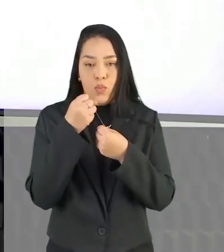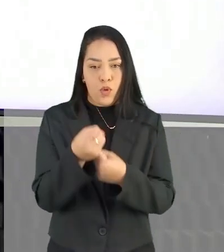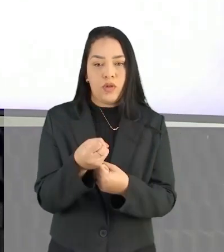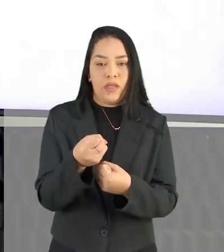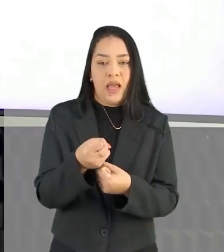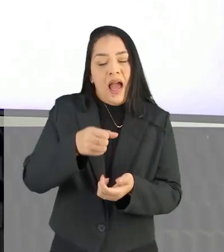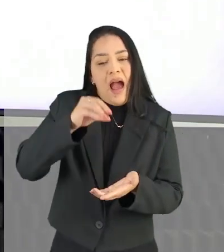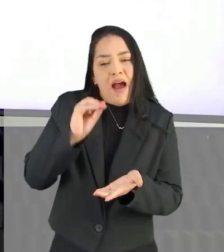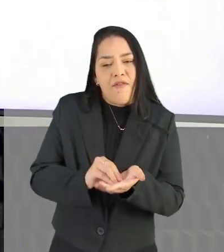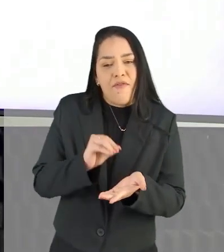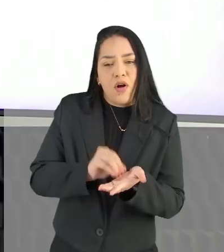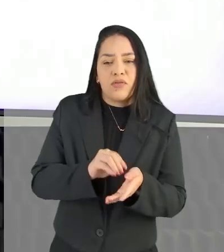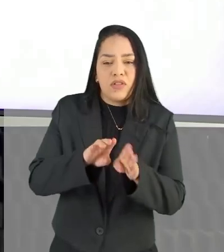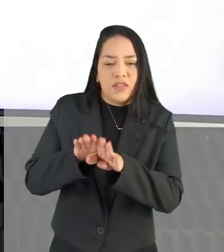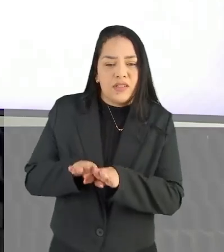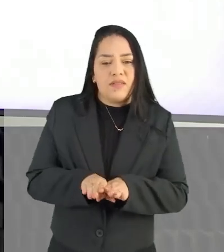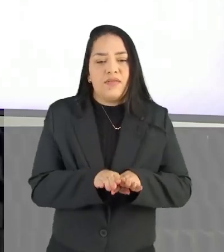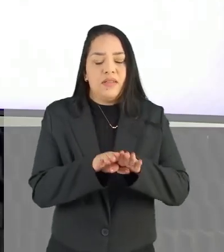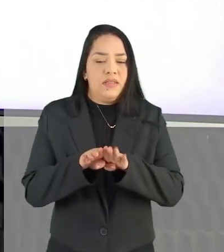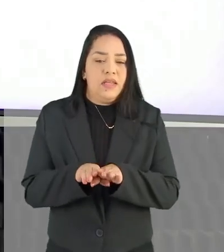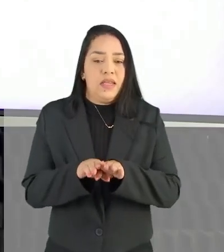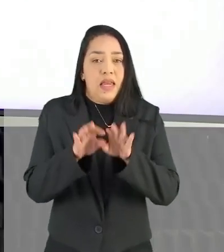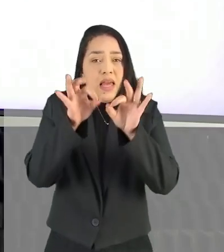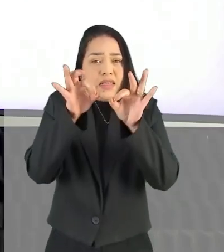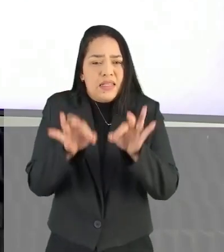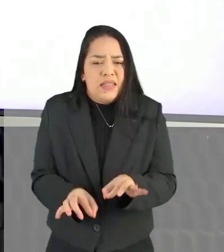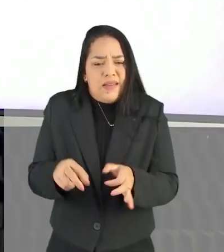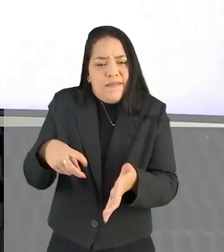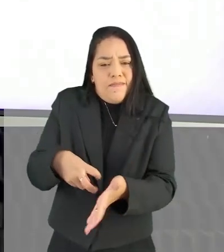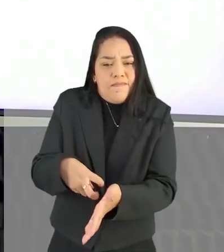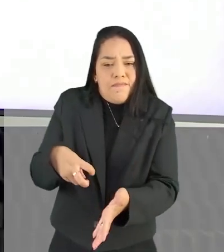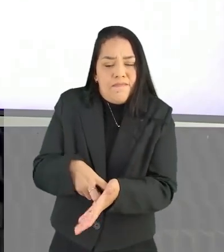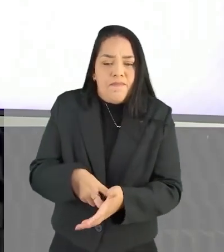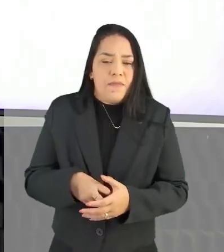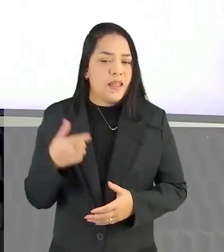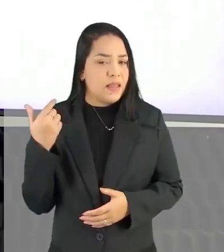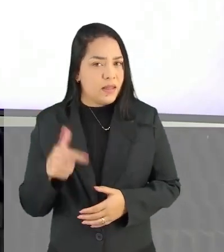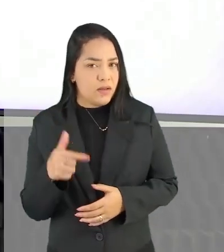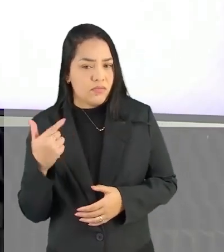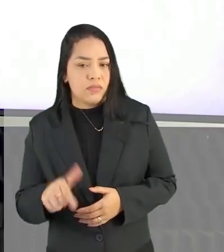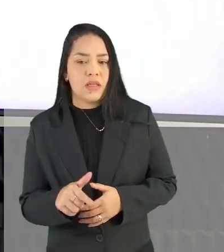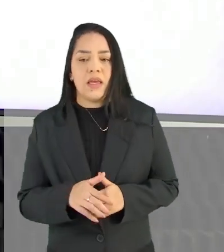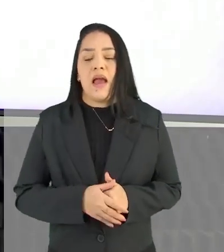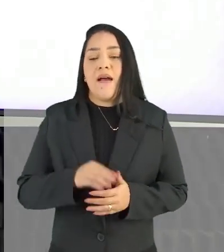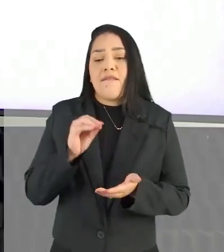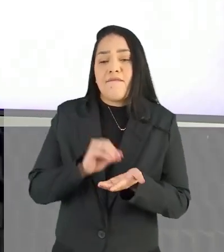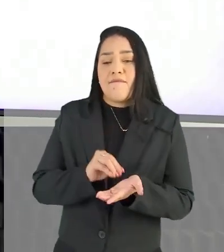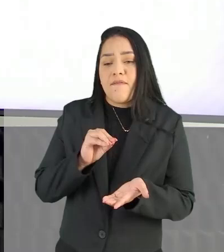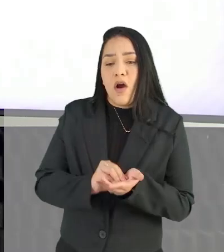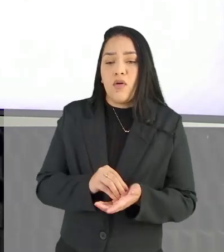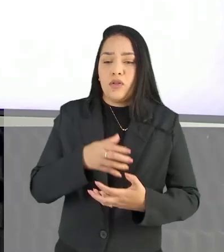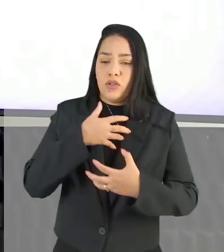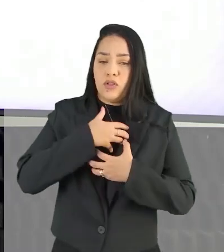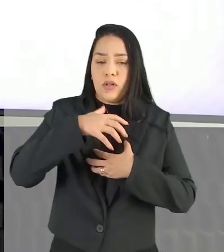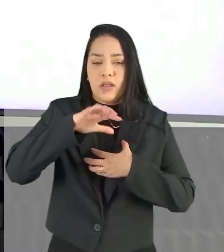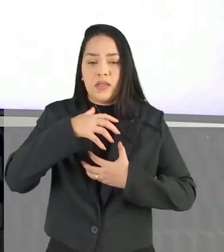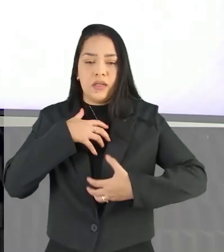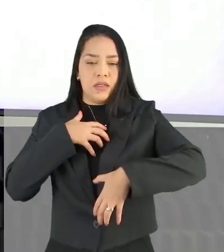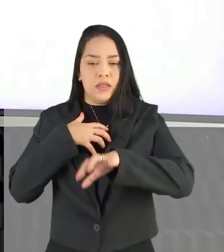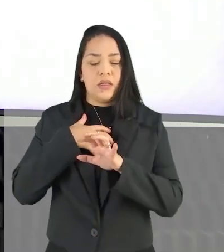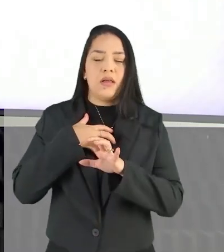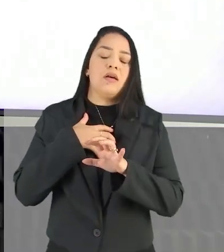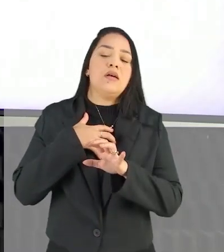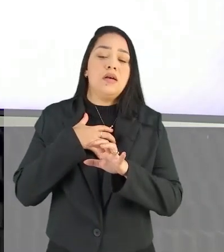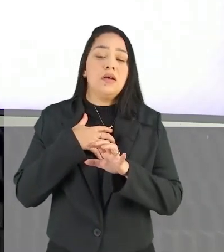necessidade de poder, a falta de civilidade, a certeza de impunidade, a ausência de